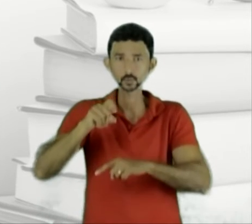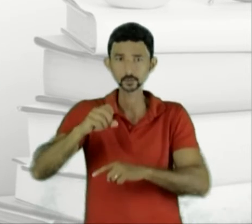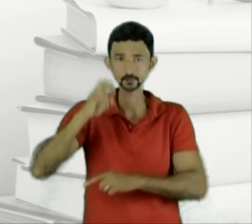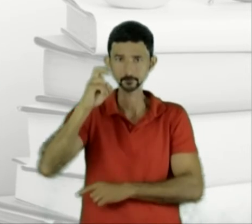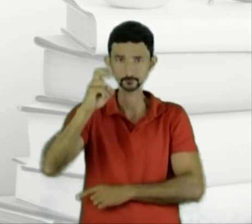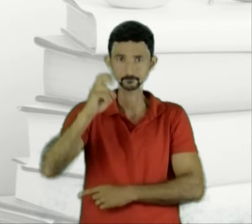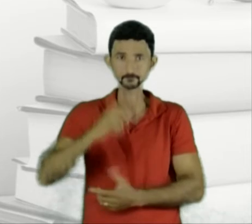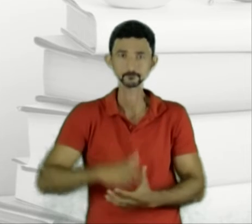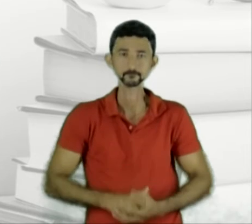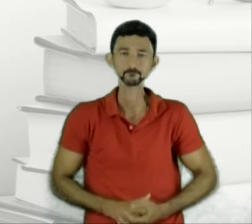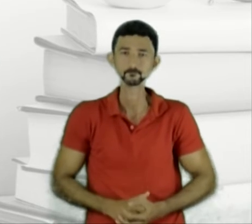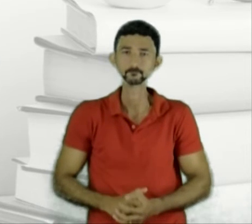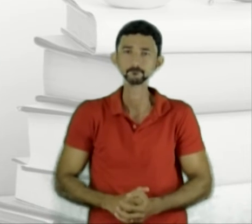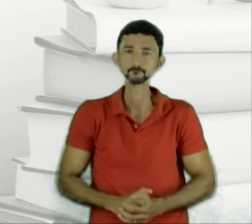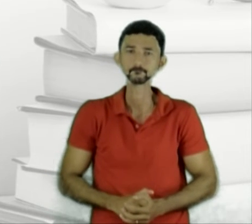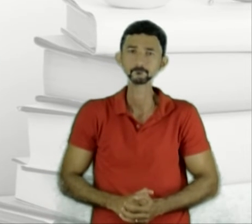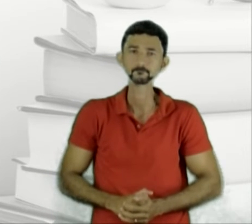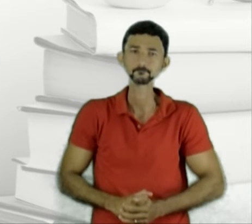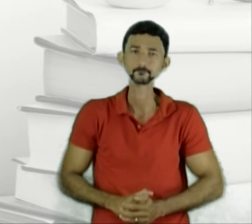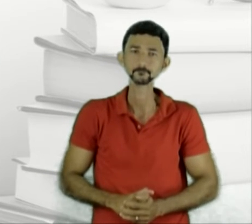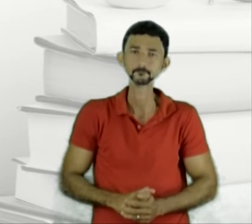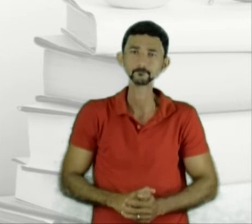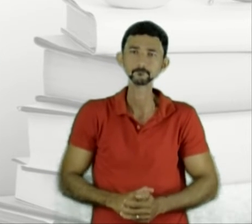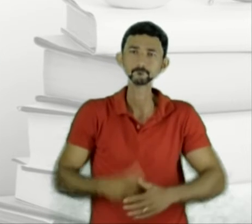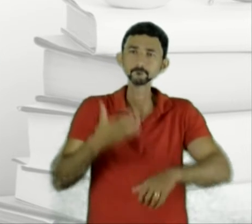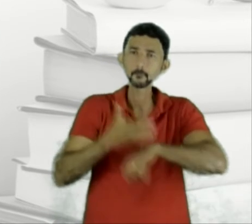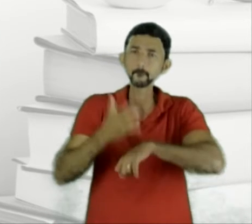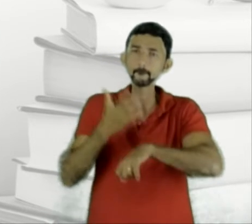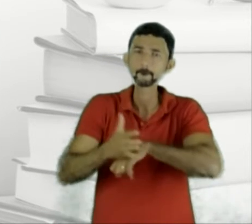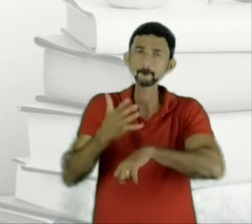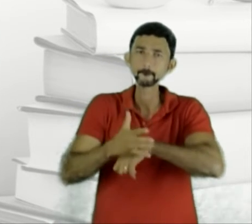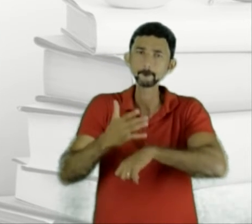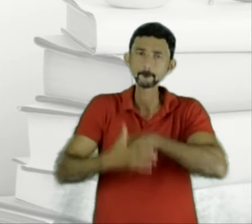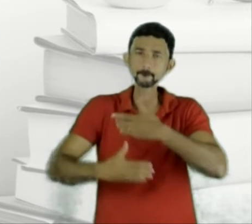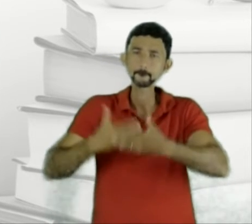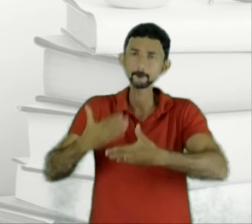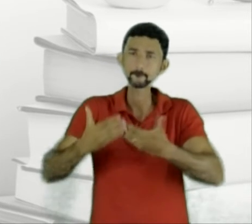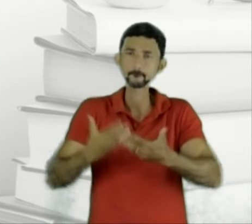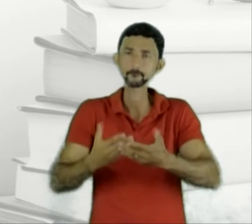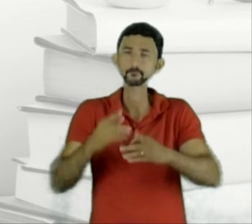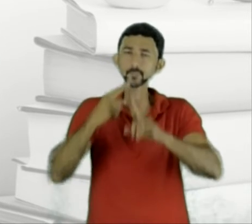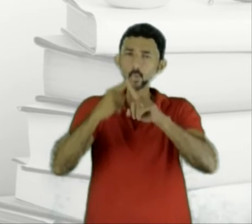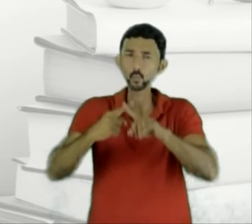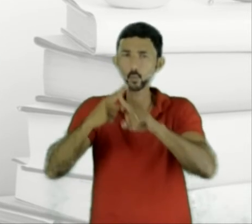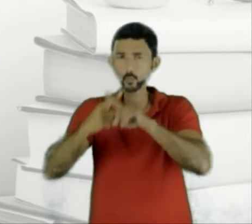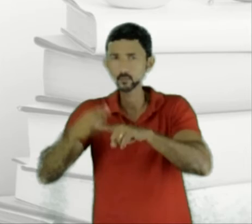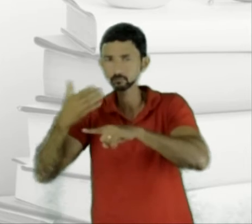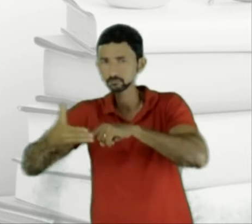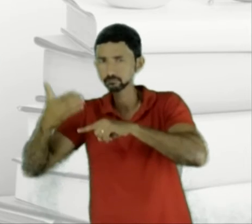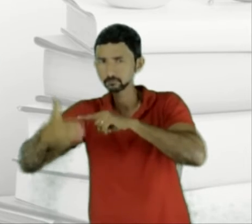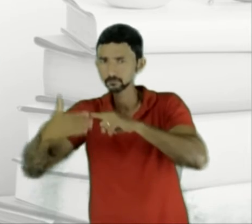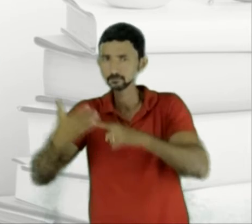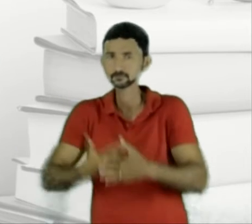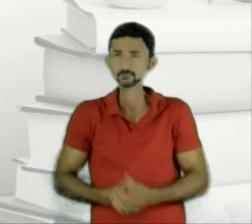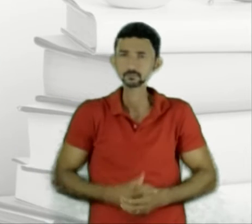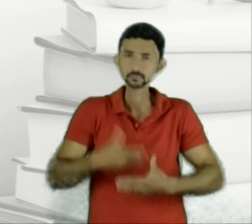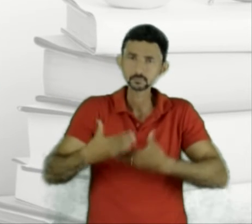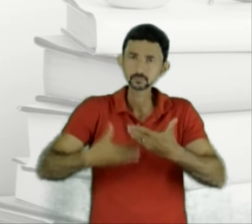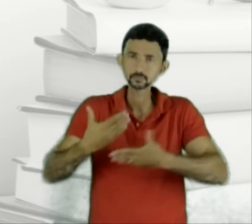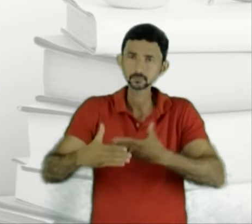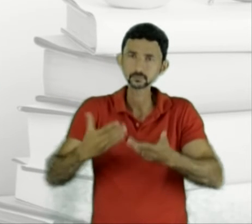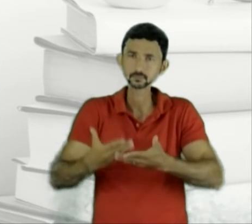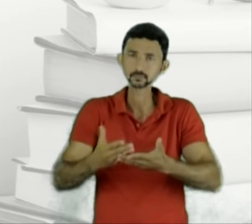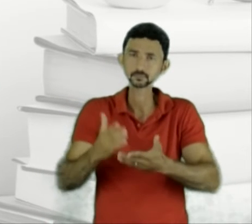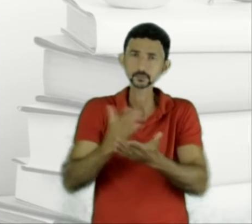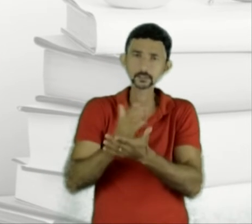quinta. Com a prática, você vai começando a fazer a multiplicação direta. Multiplica os